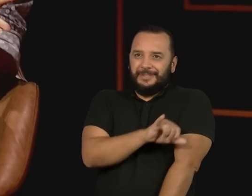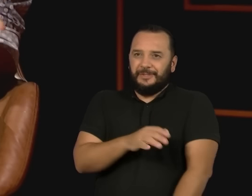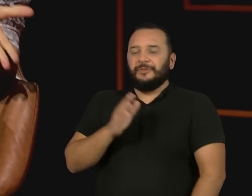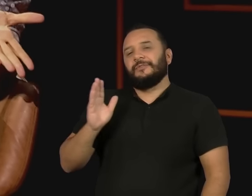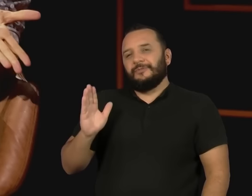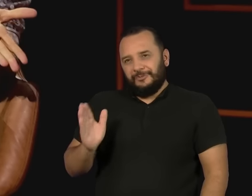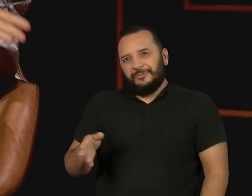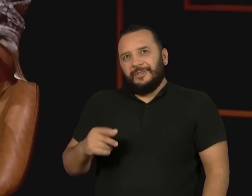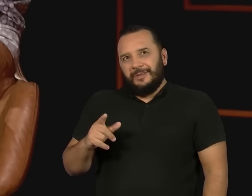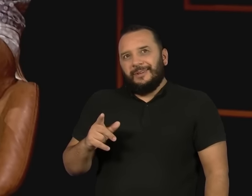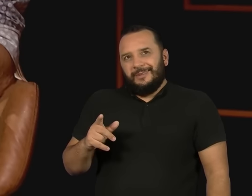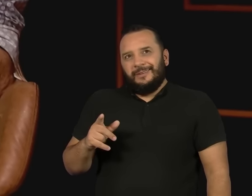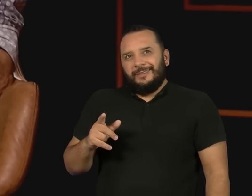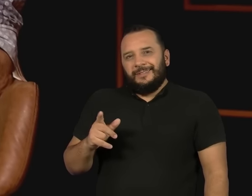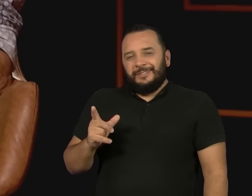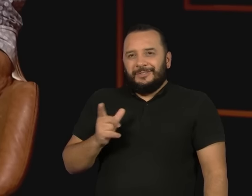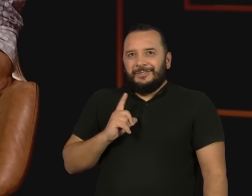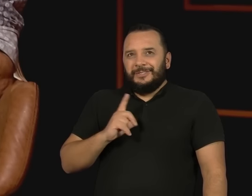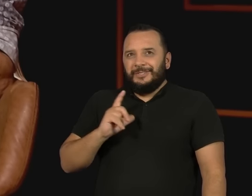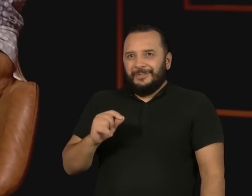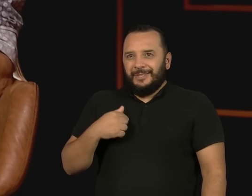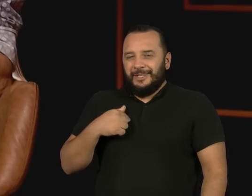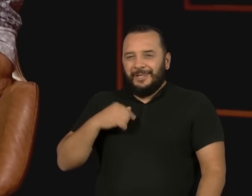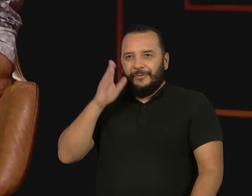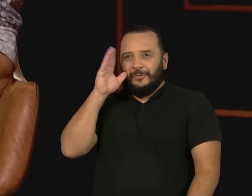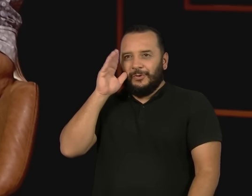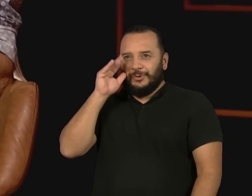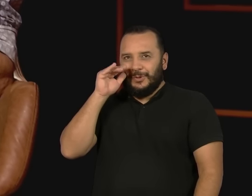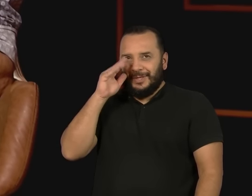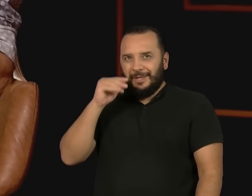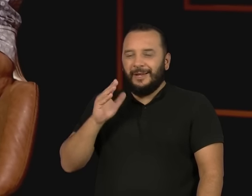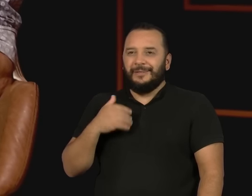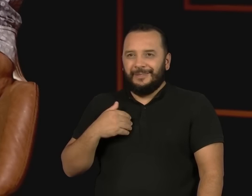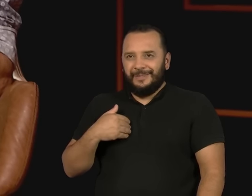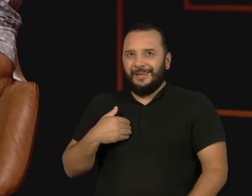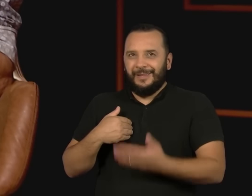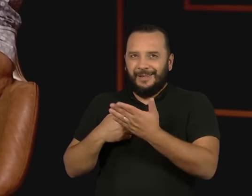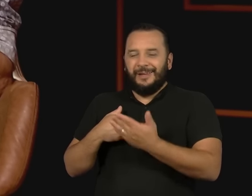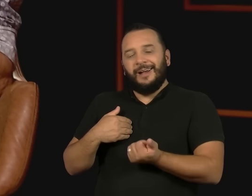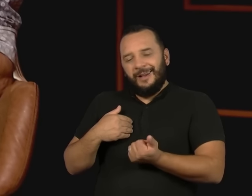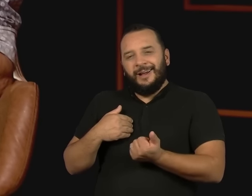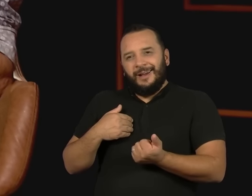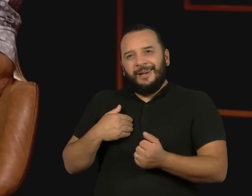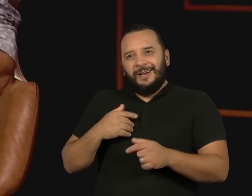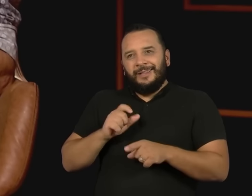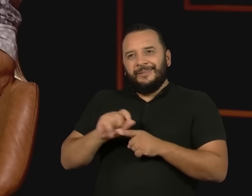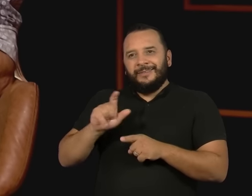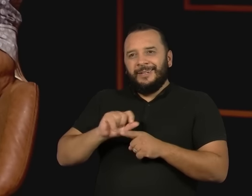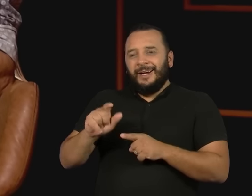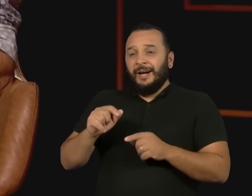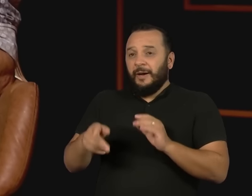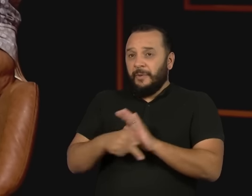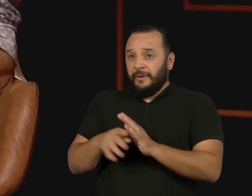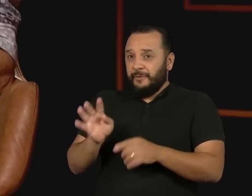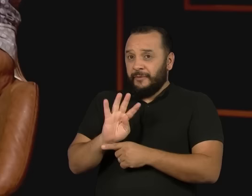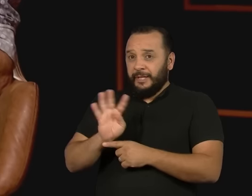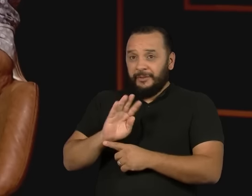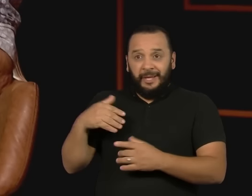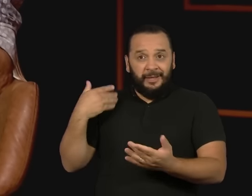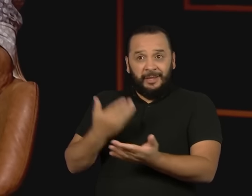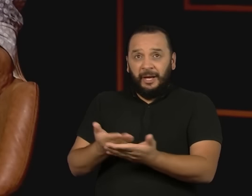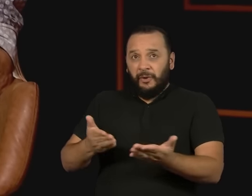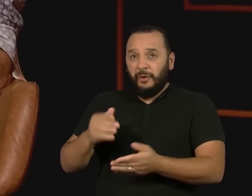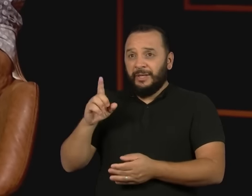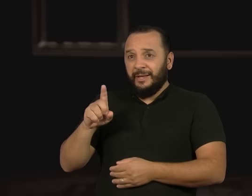passado como funcionário da Cavídeo, né? Uma locadora de vídeos que existe até hoje, com